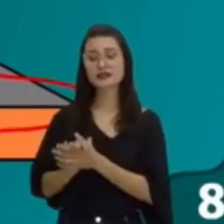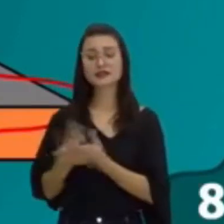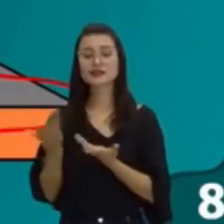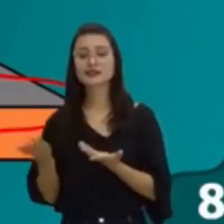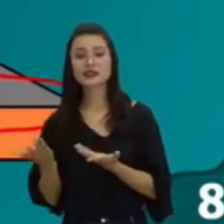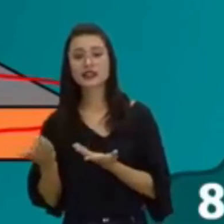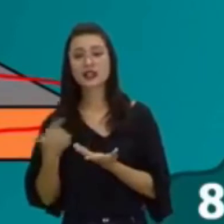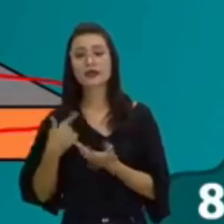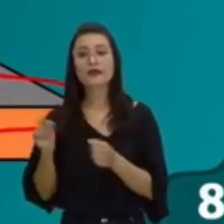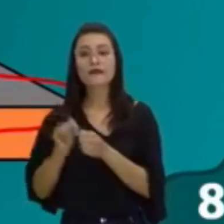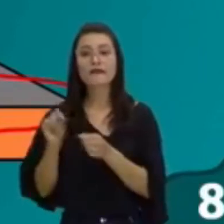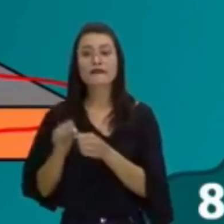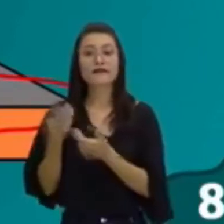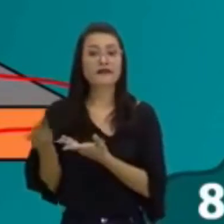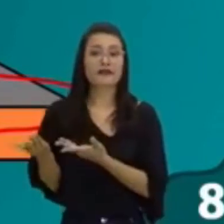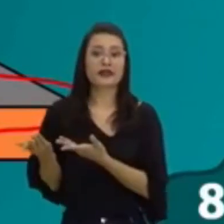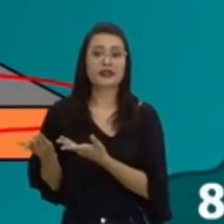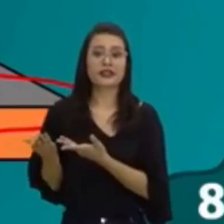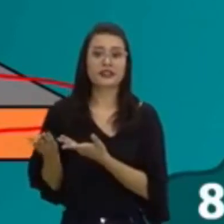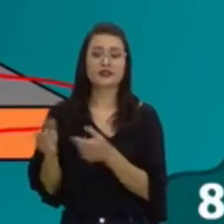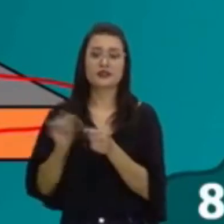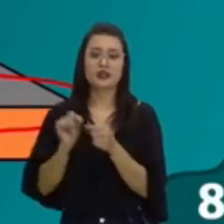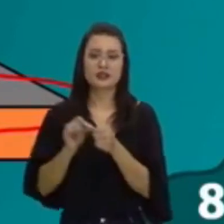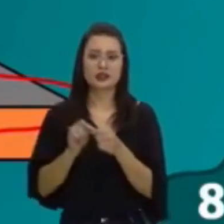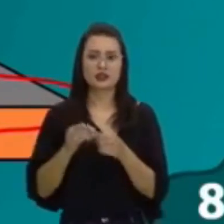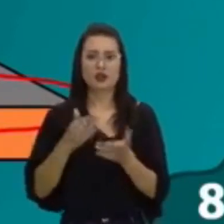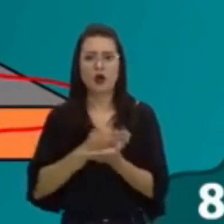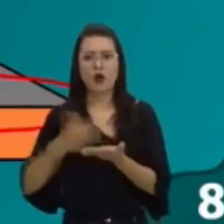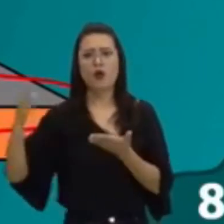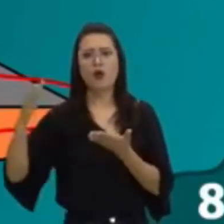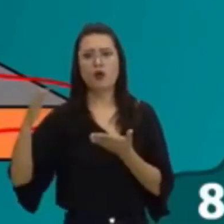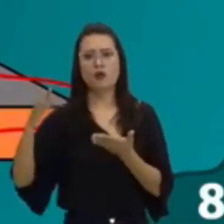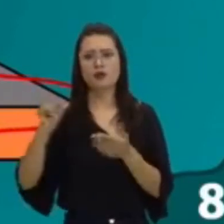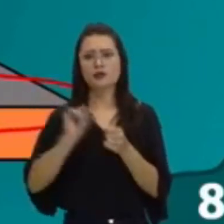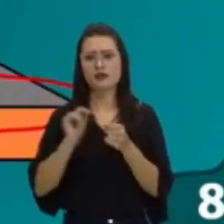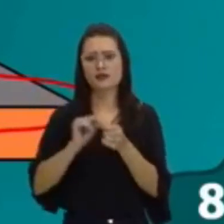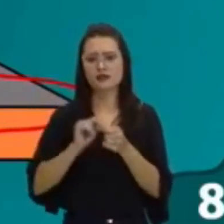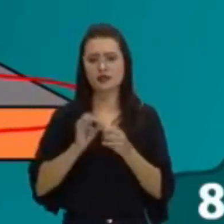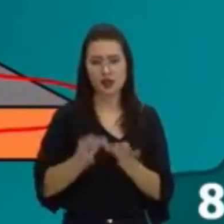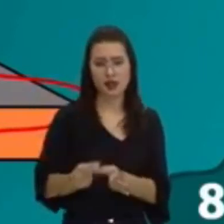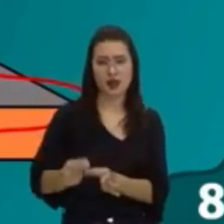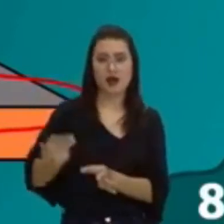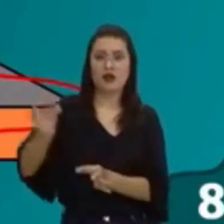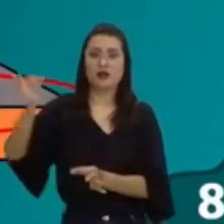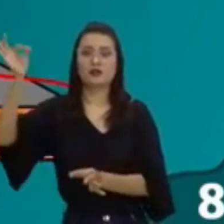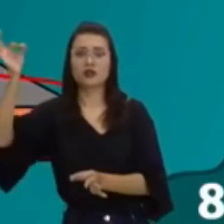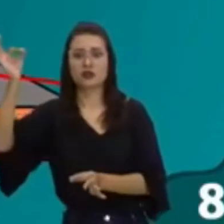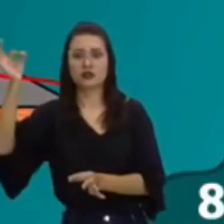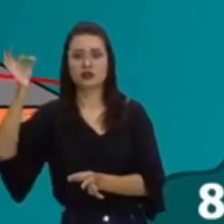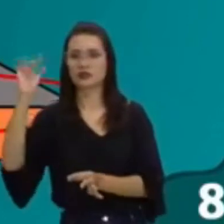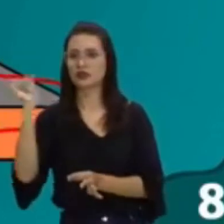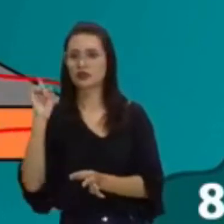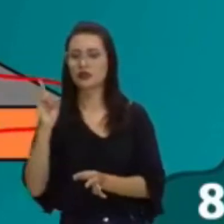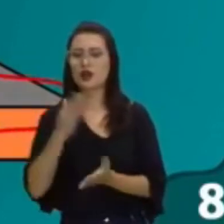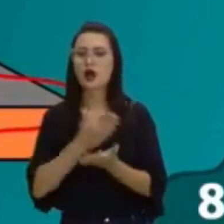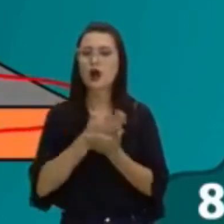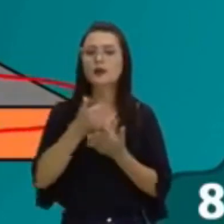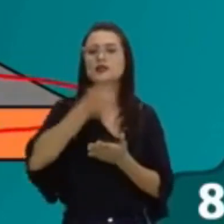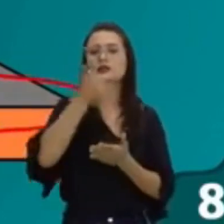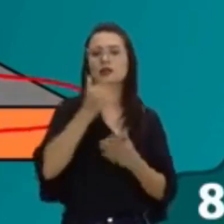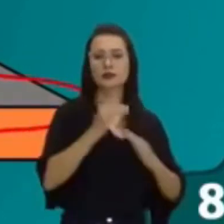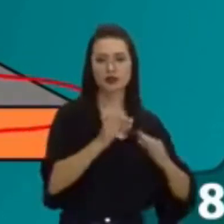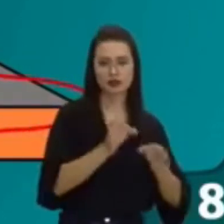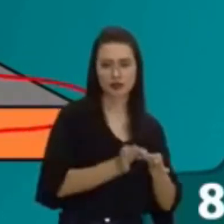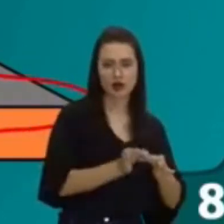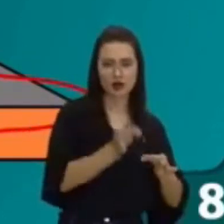ela não começa a barragem logo numa altura grande. Ela começa com uma